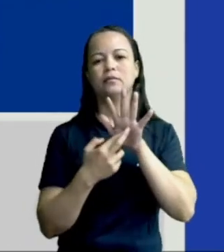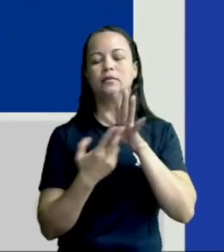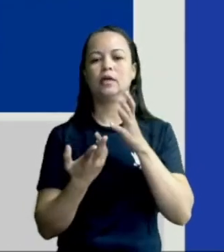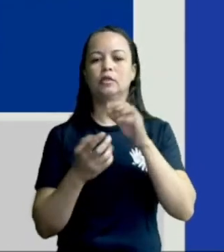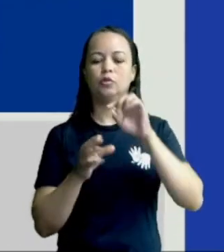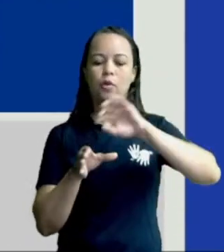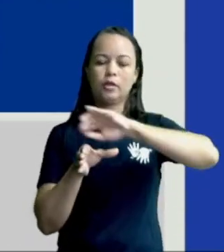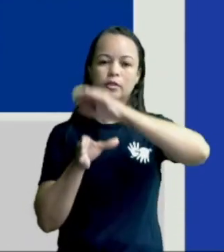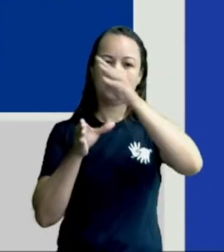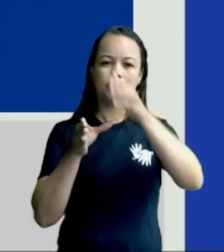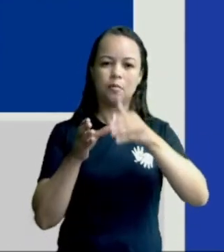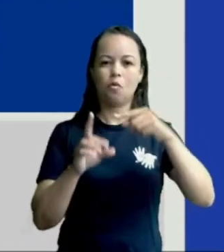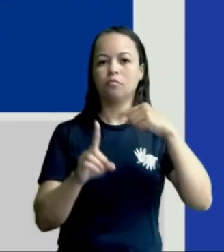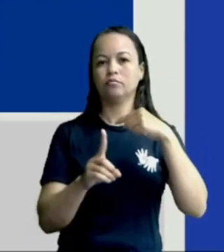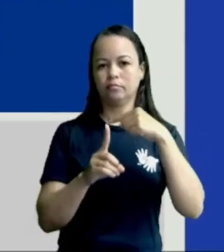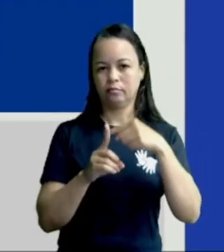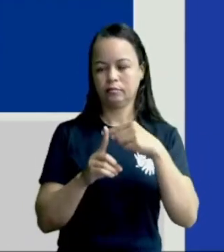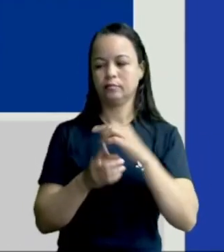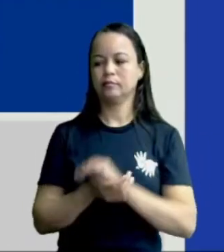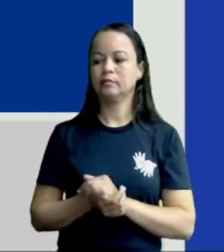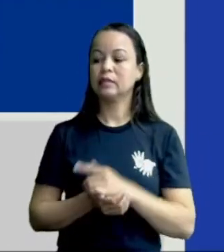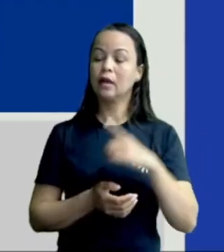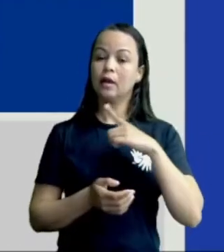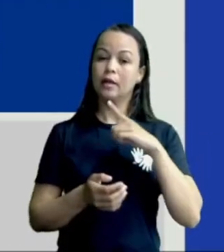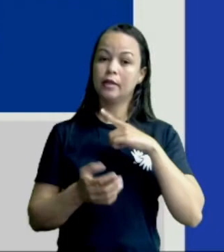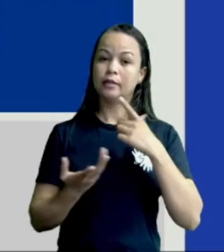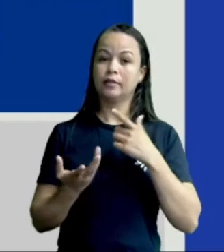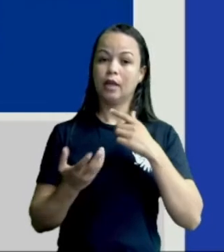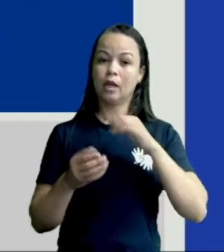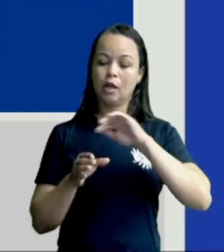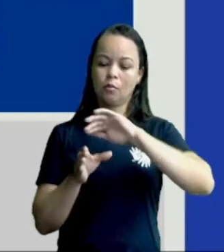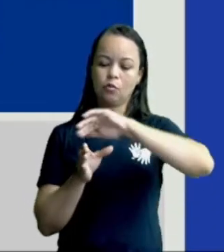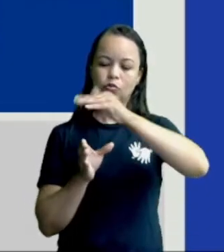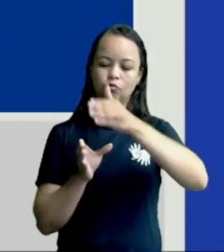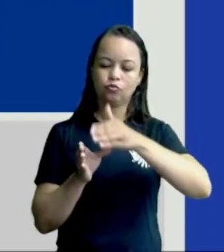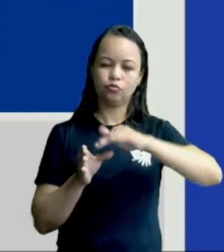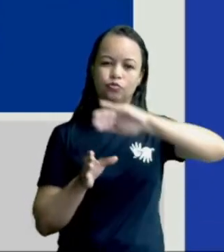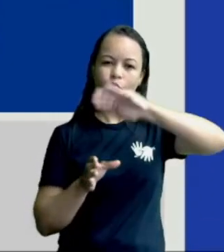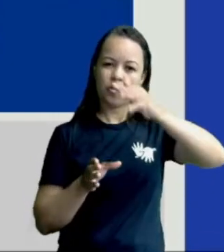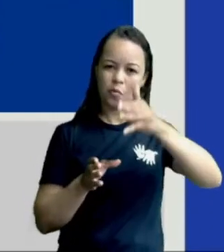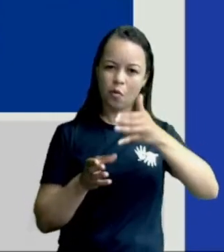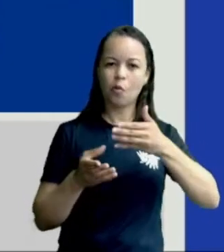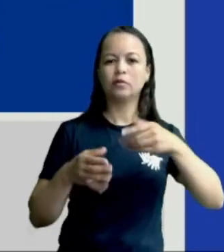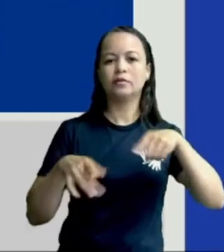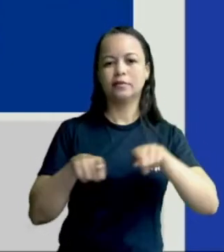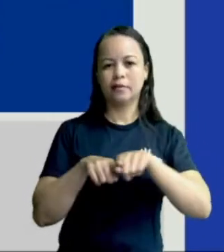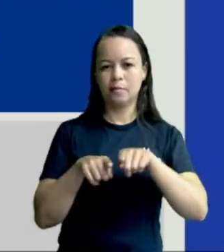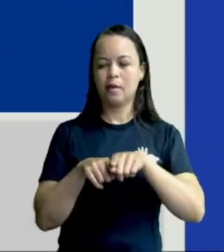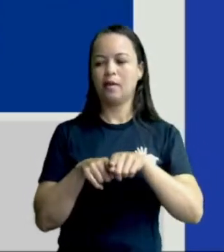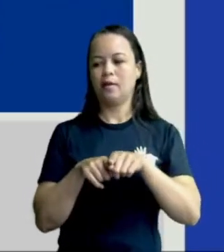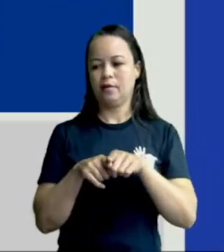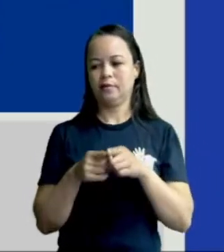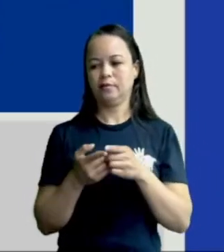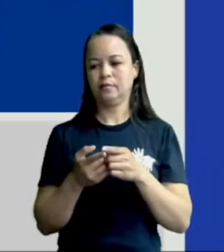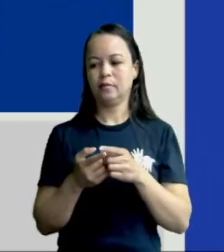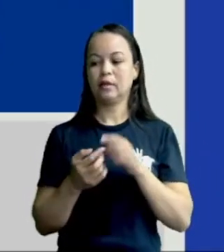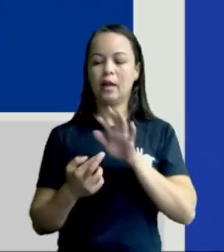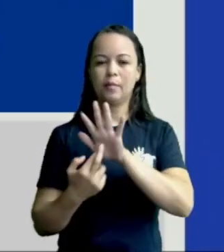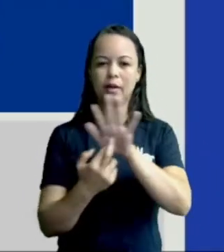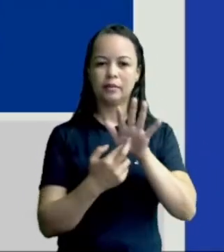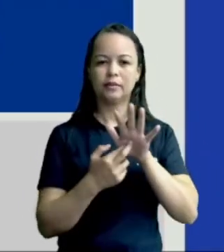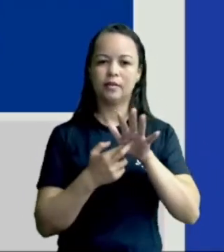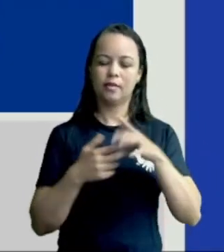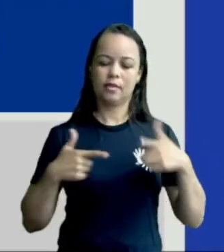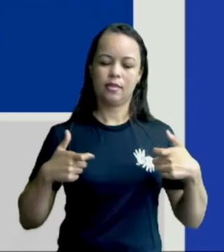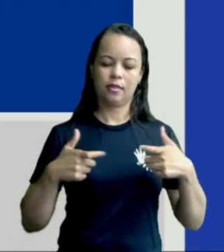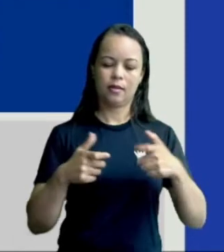esse monte das Tabocas. E temos o monte que serve para relembrar a vitória da Batalha das Tabocas, certo? E